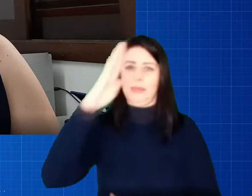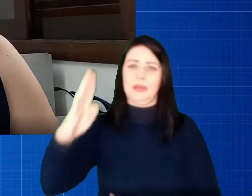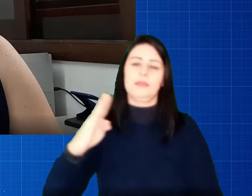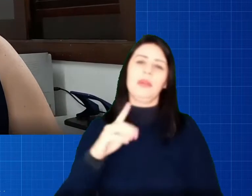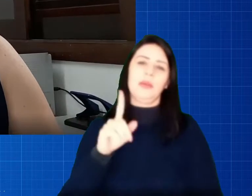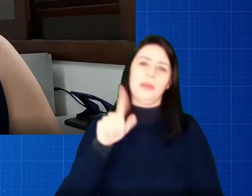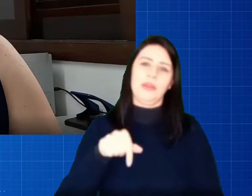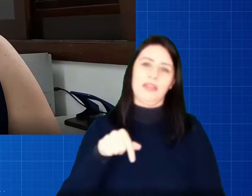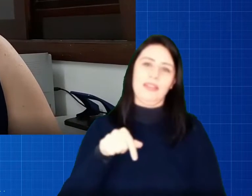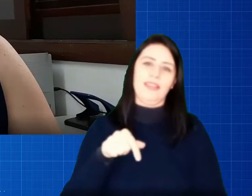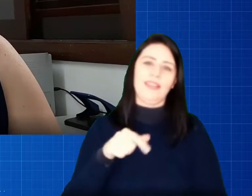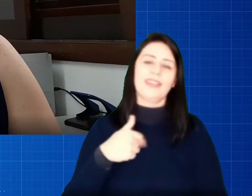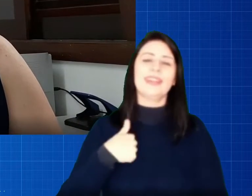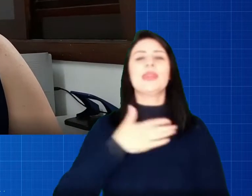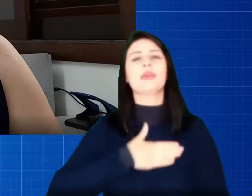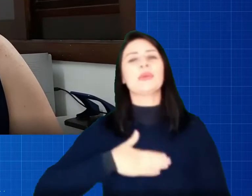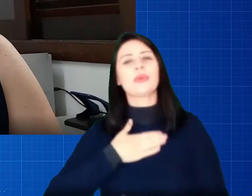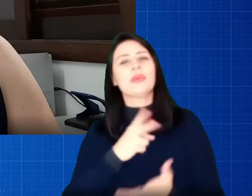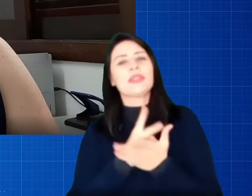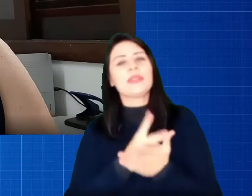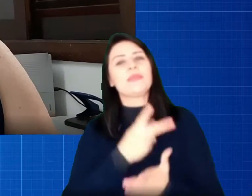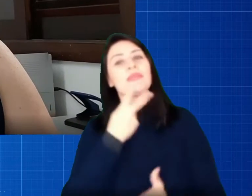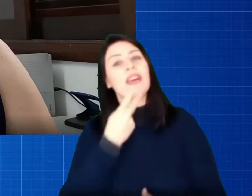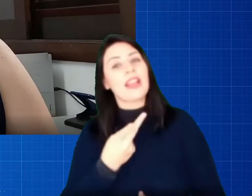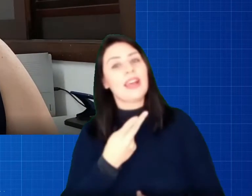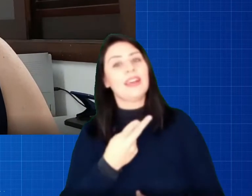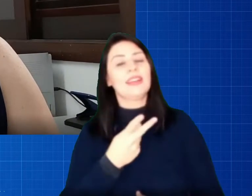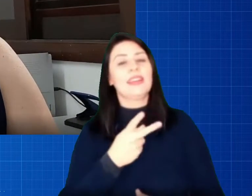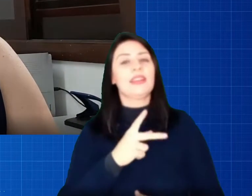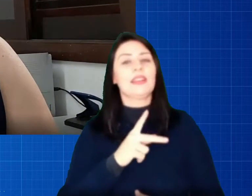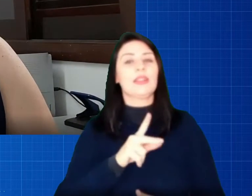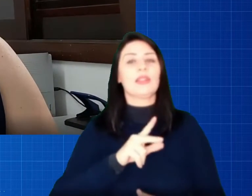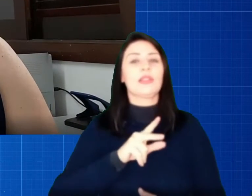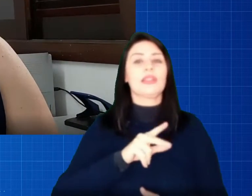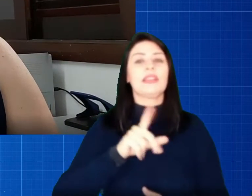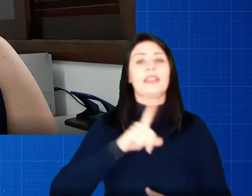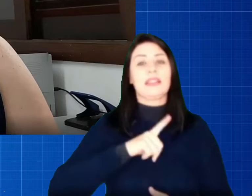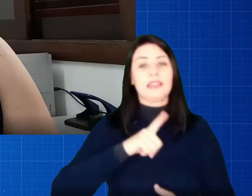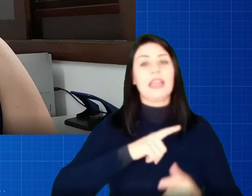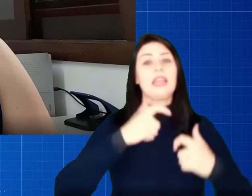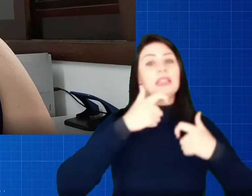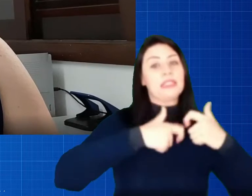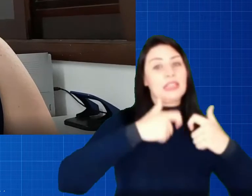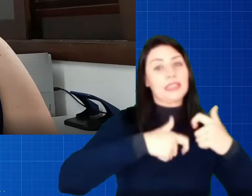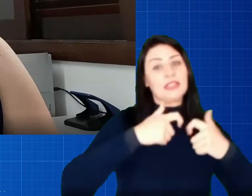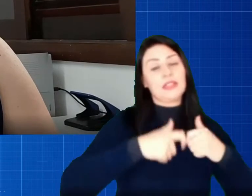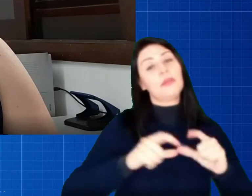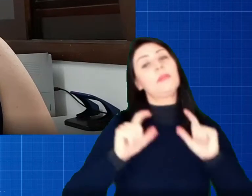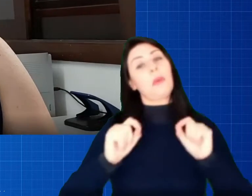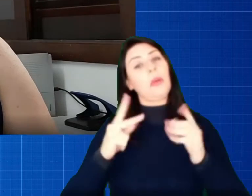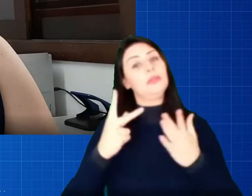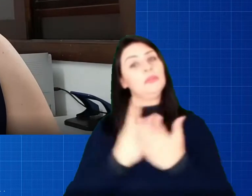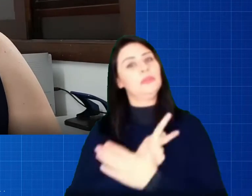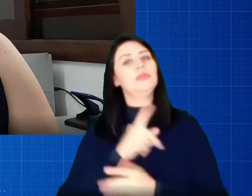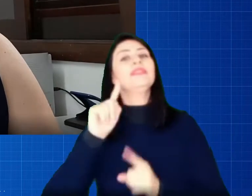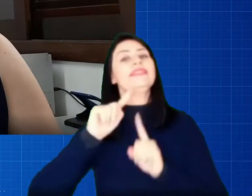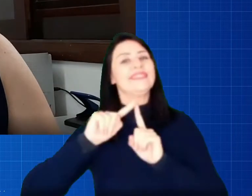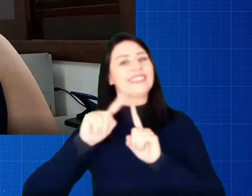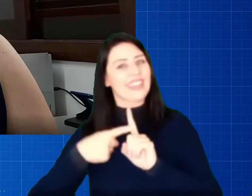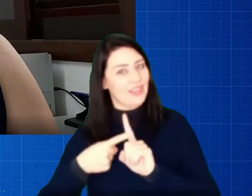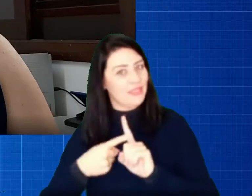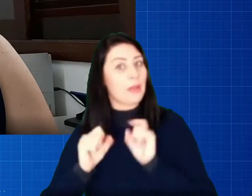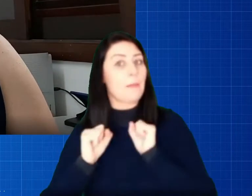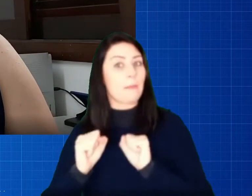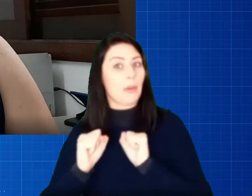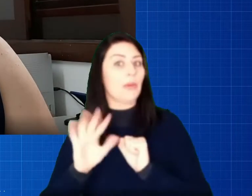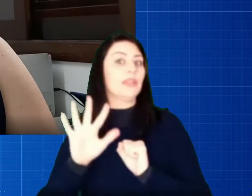Na verdade, eu gosto de falar para eles assim que numa relação sexual a melhor coisa que pode acontecer é uma gravidez, porque